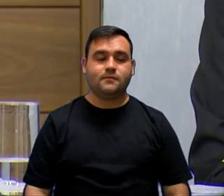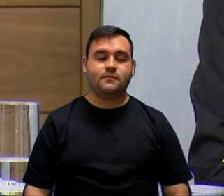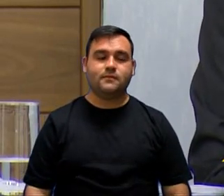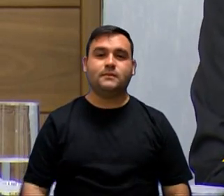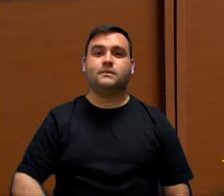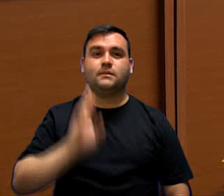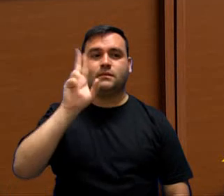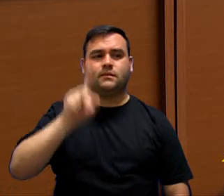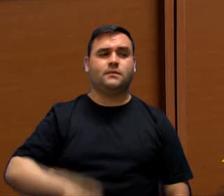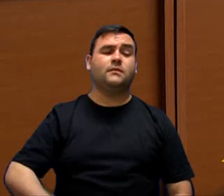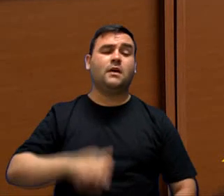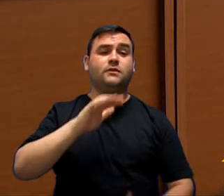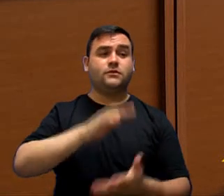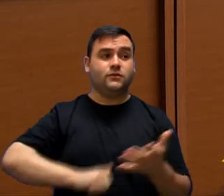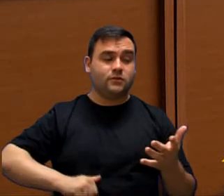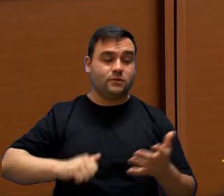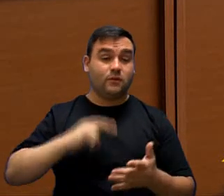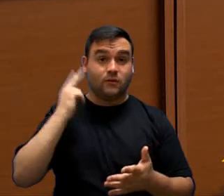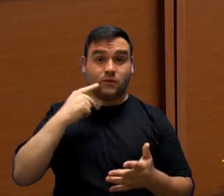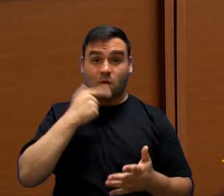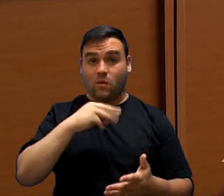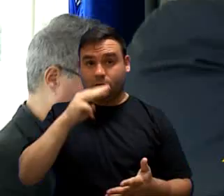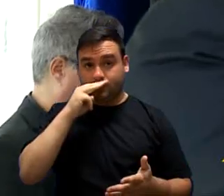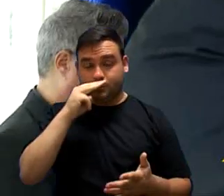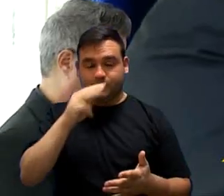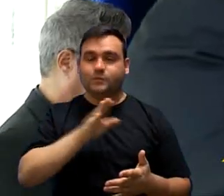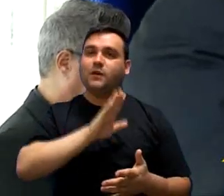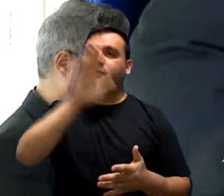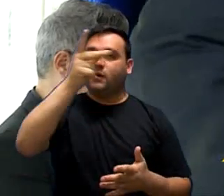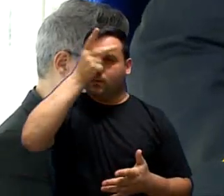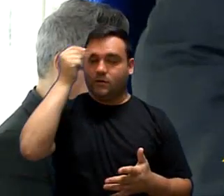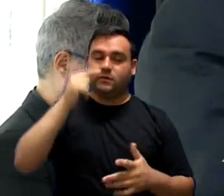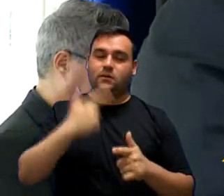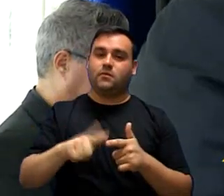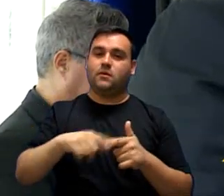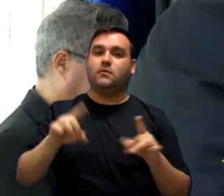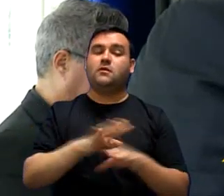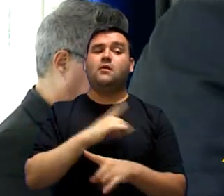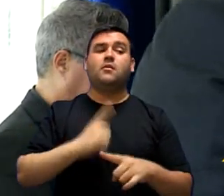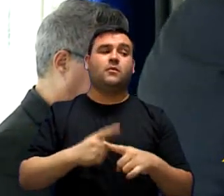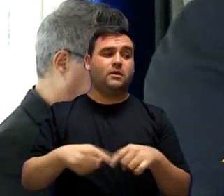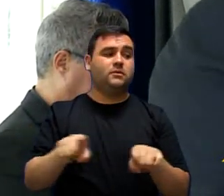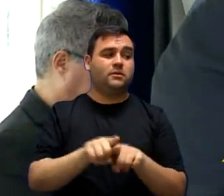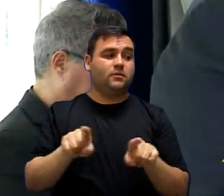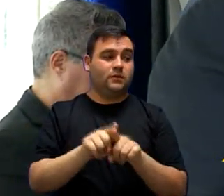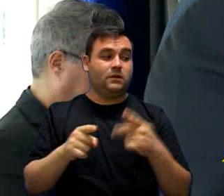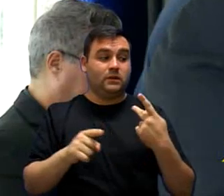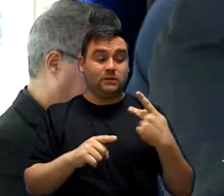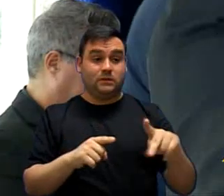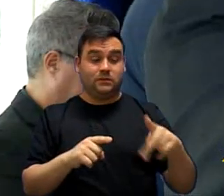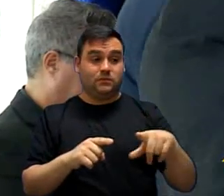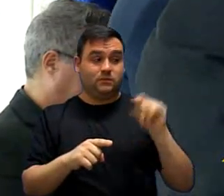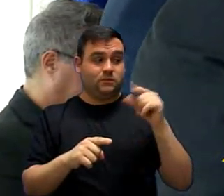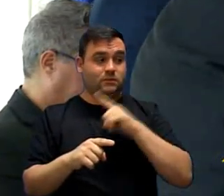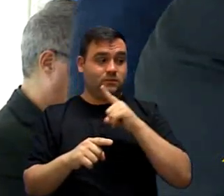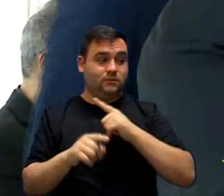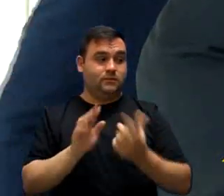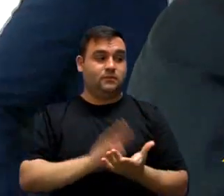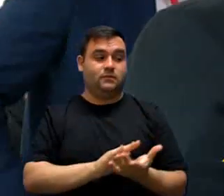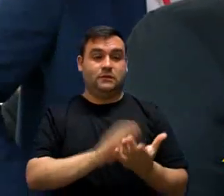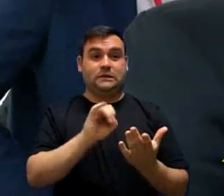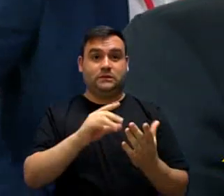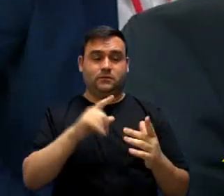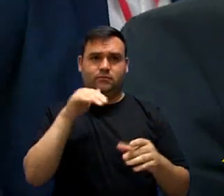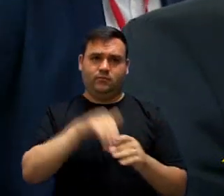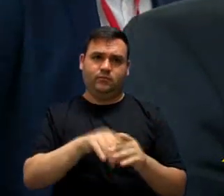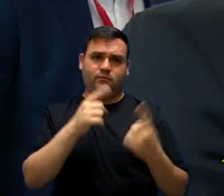Porque, presidente, retira. O vereador Martinez sobe lá e resolve, okay. Porque também é um desprestígio que é homenageado aqui. Obviamente que se fosse para o